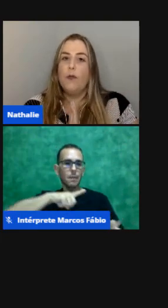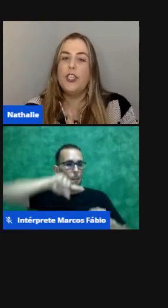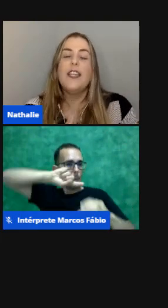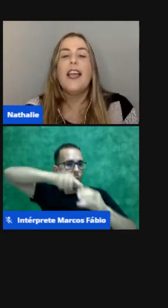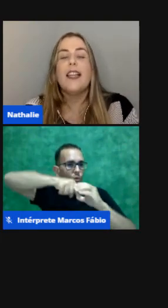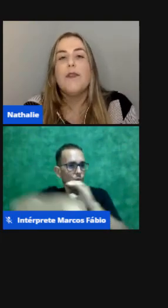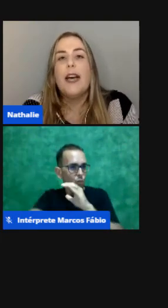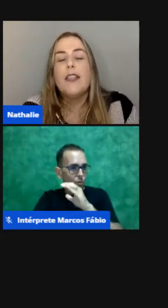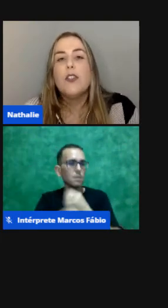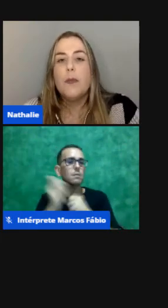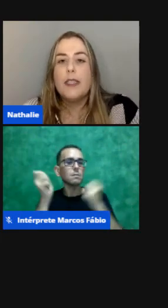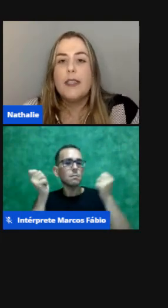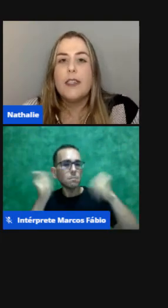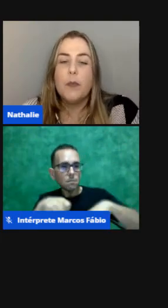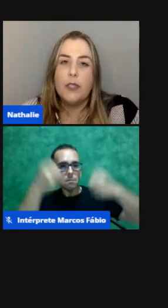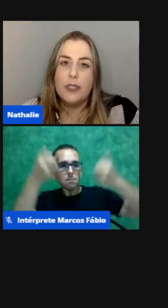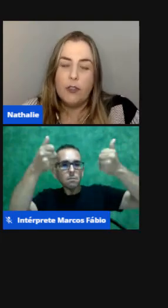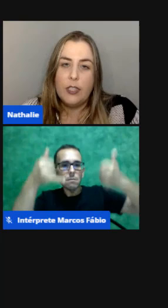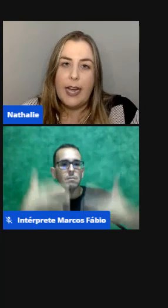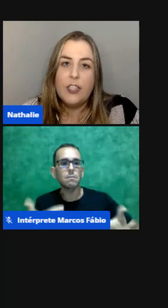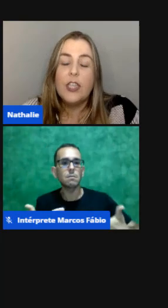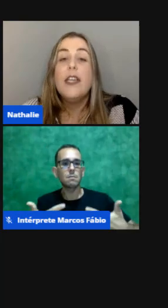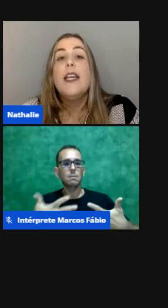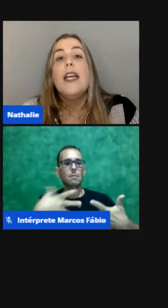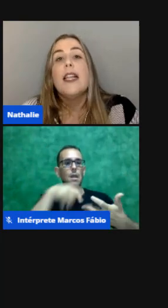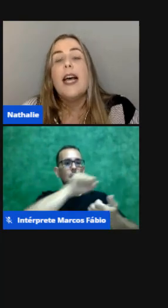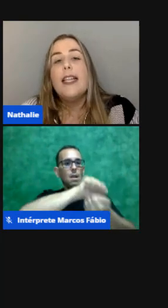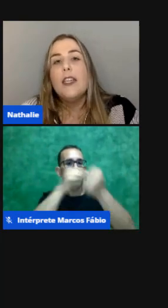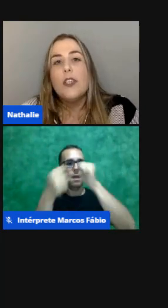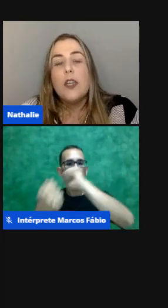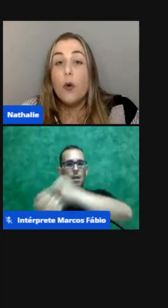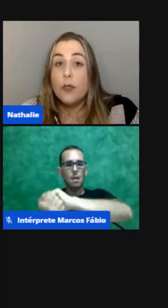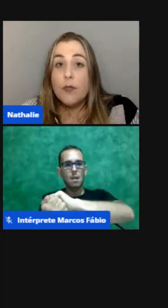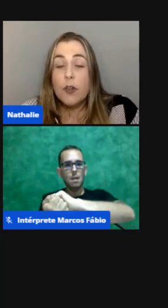Cristiane Gondim, ela fala sobre essa transposição didática